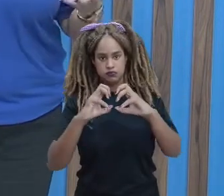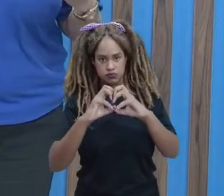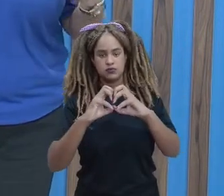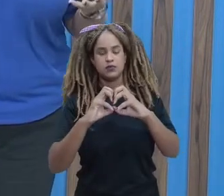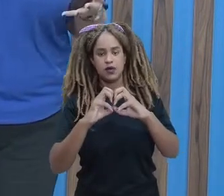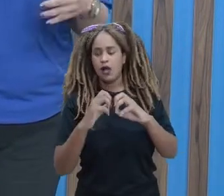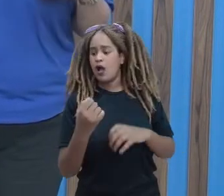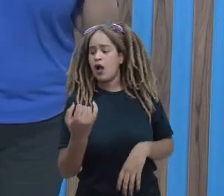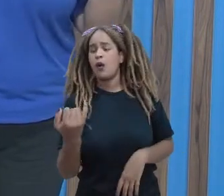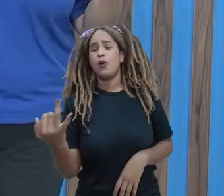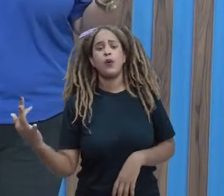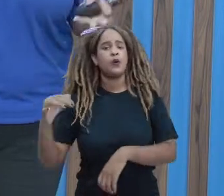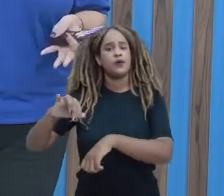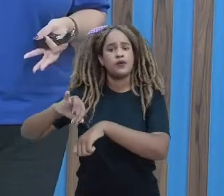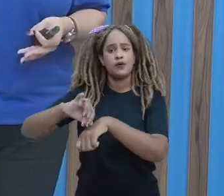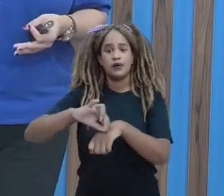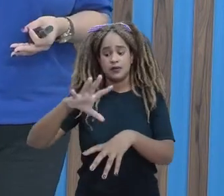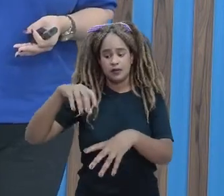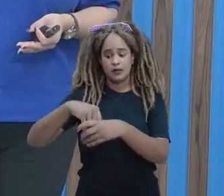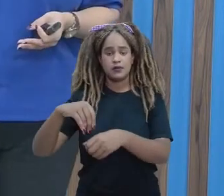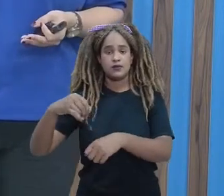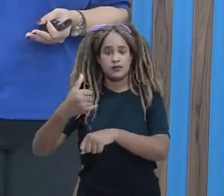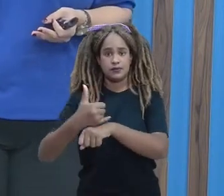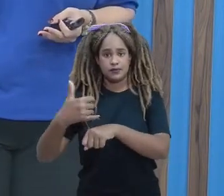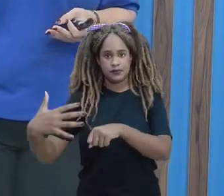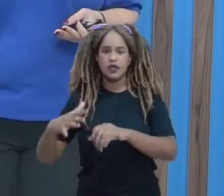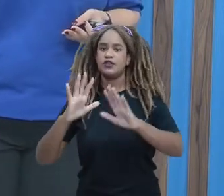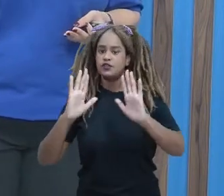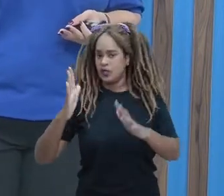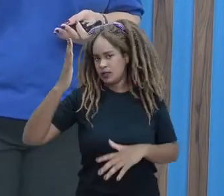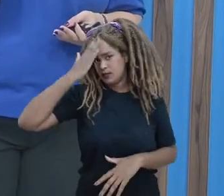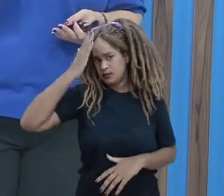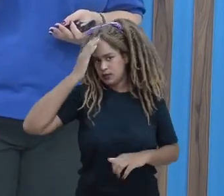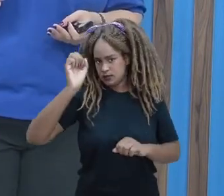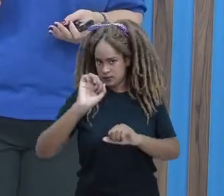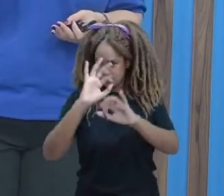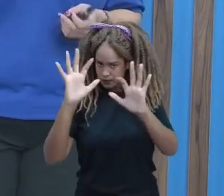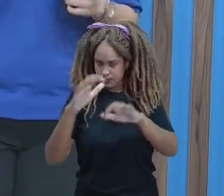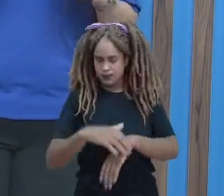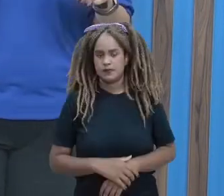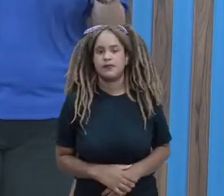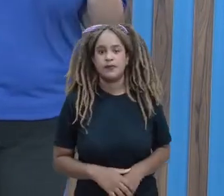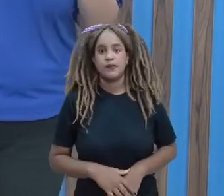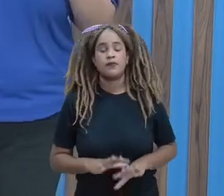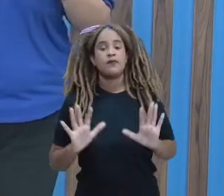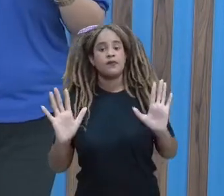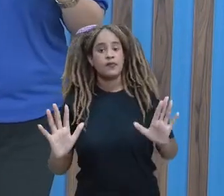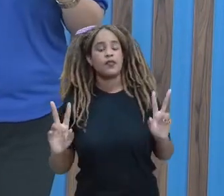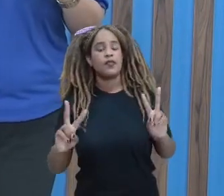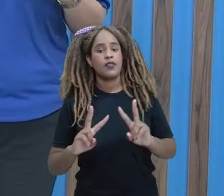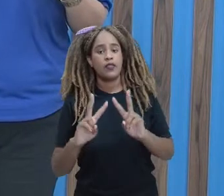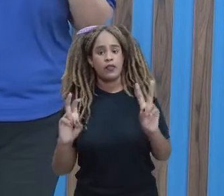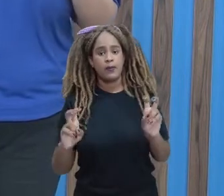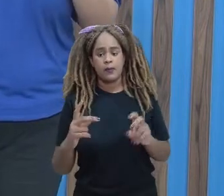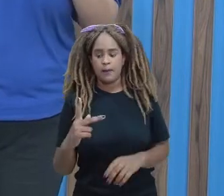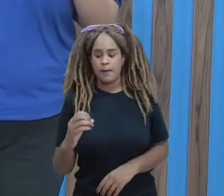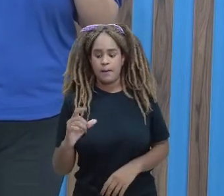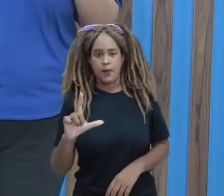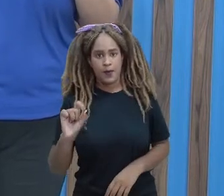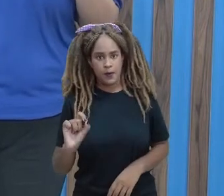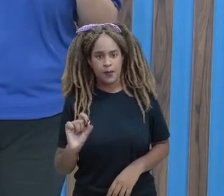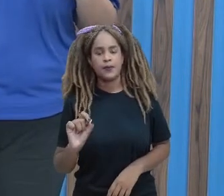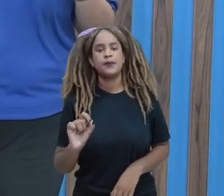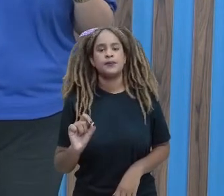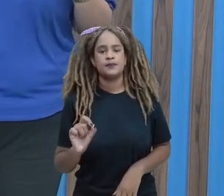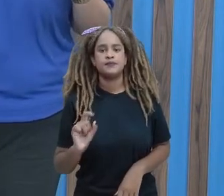alguns materiais que apresentam metais, a gente já entendeu isso, né? Tudo certinho. Com a questão dos polos, o que é que a gente